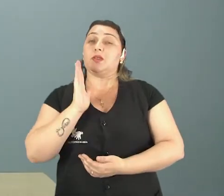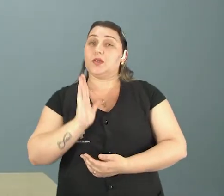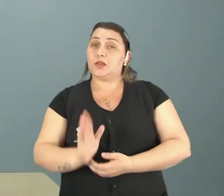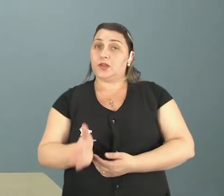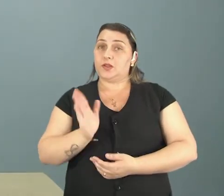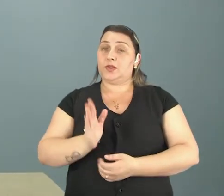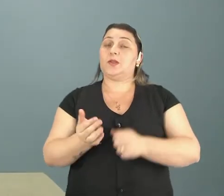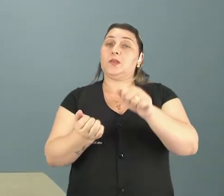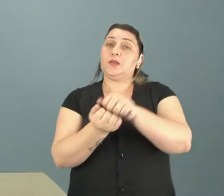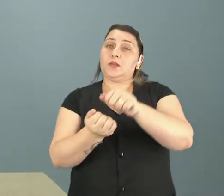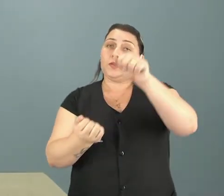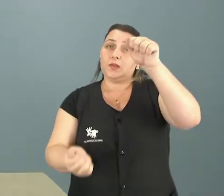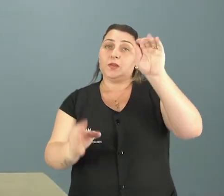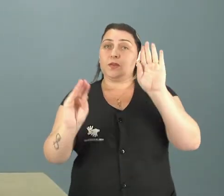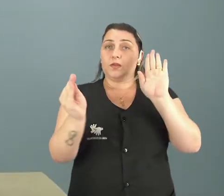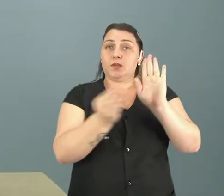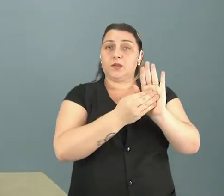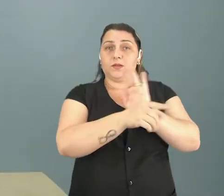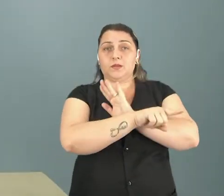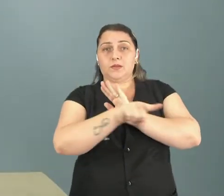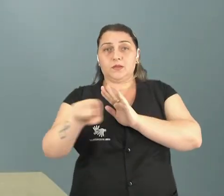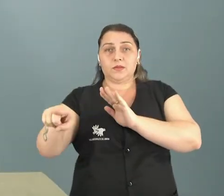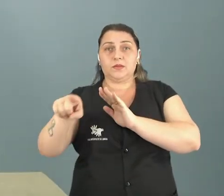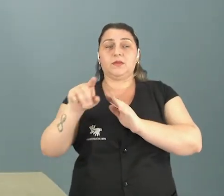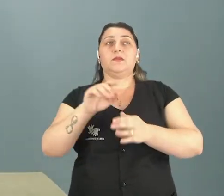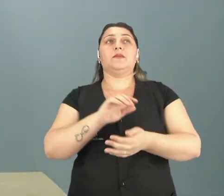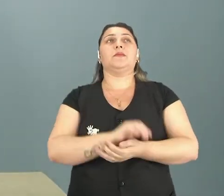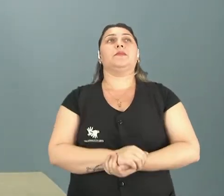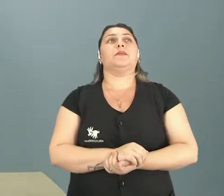coloquei para vocês